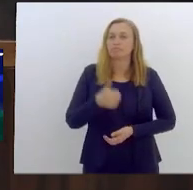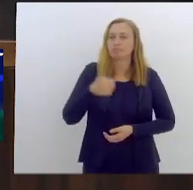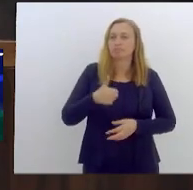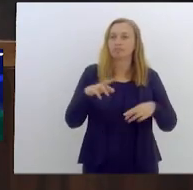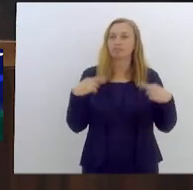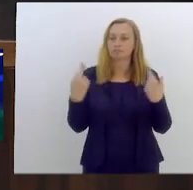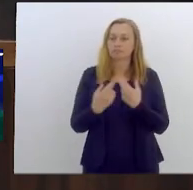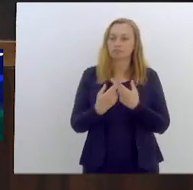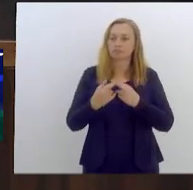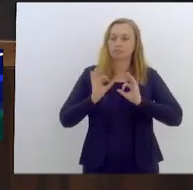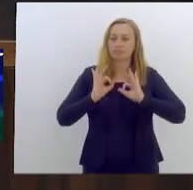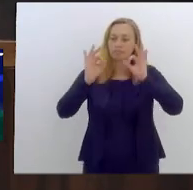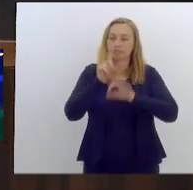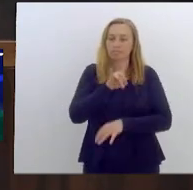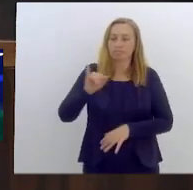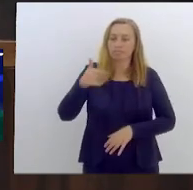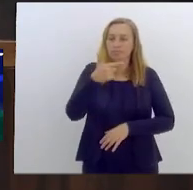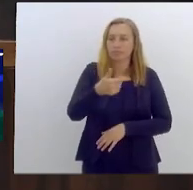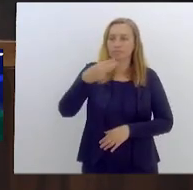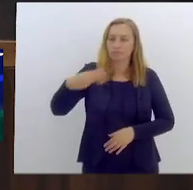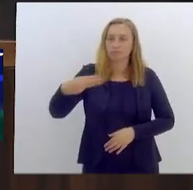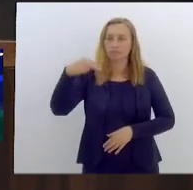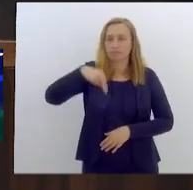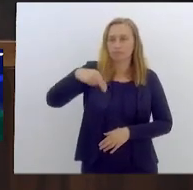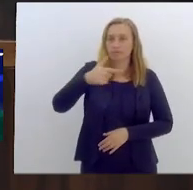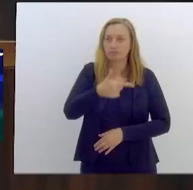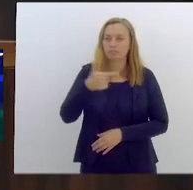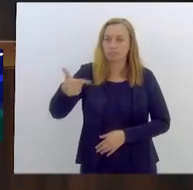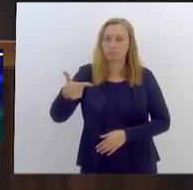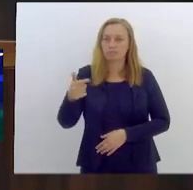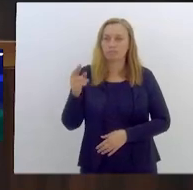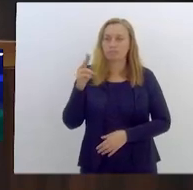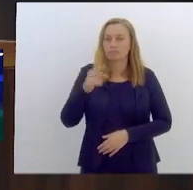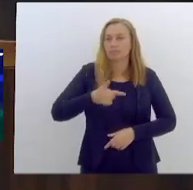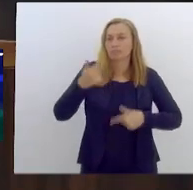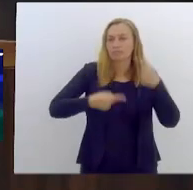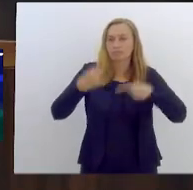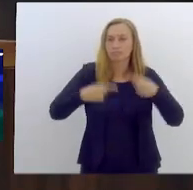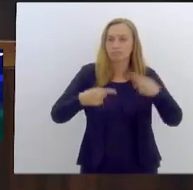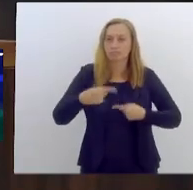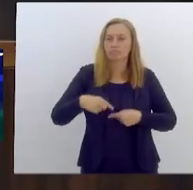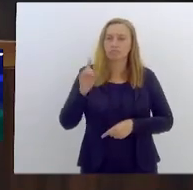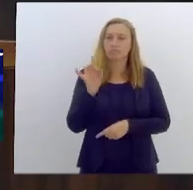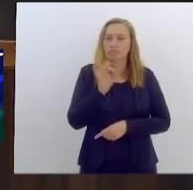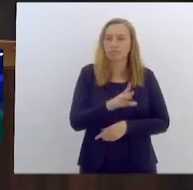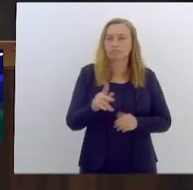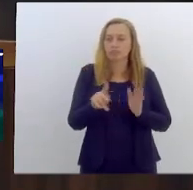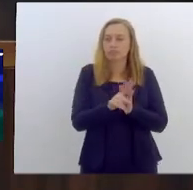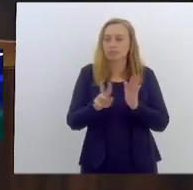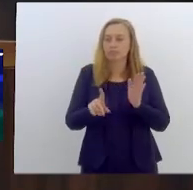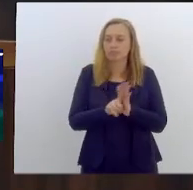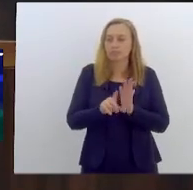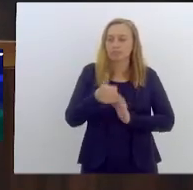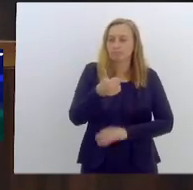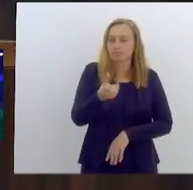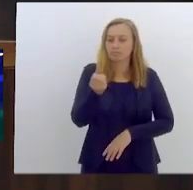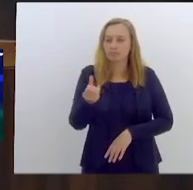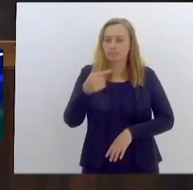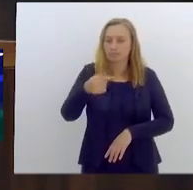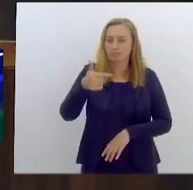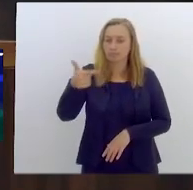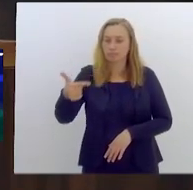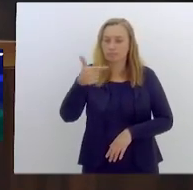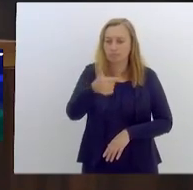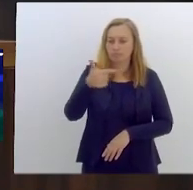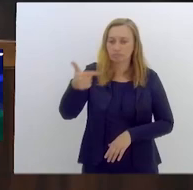sessão extraordinária do dia 23 de novembro de 22. Em regime de urgência, em discussão única, projeto de lei número 672 de